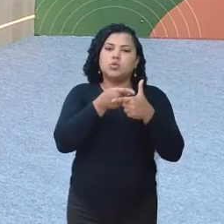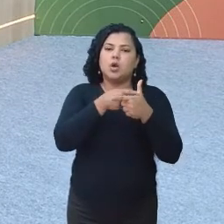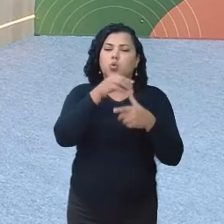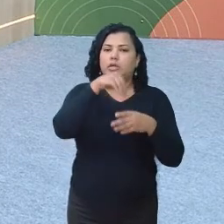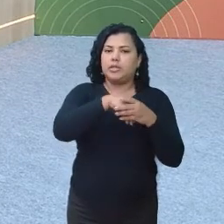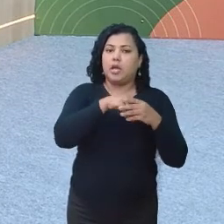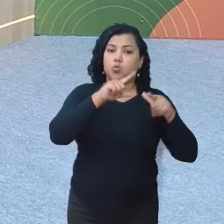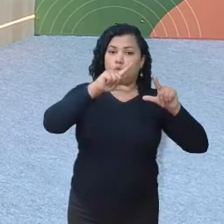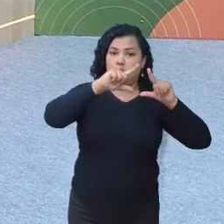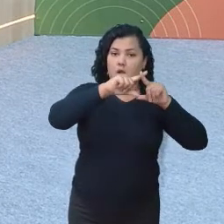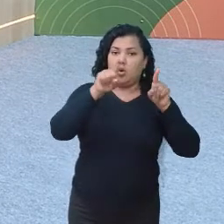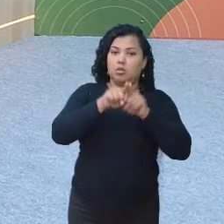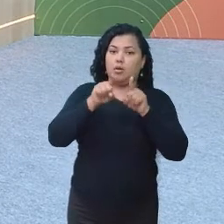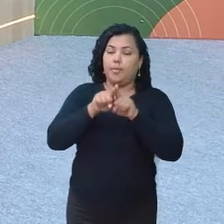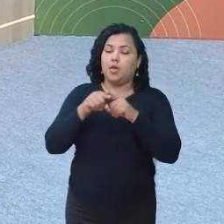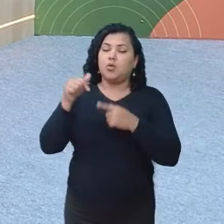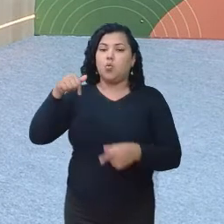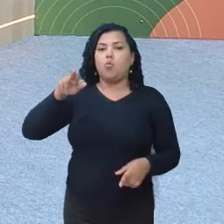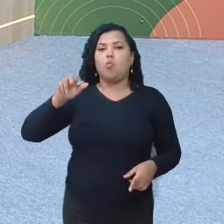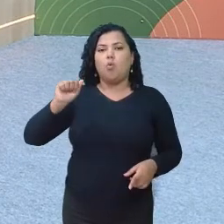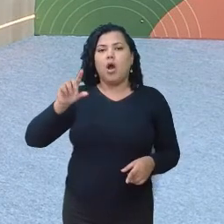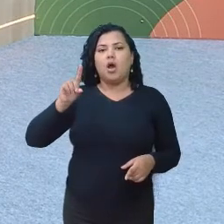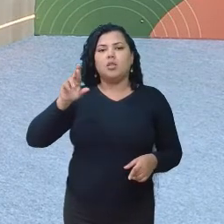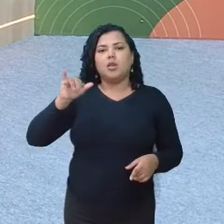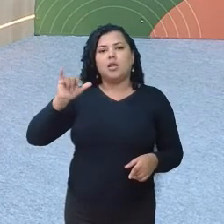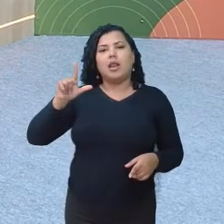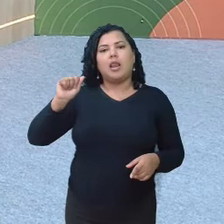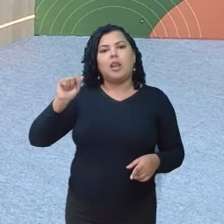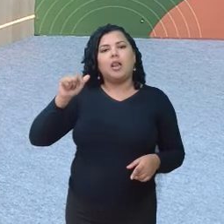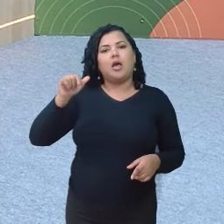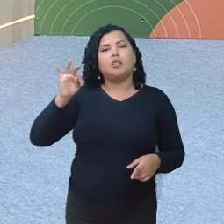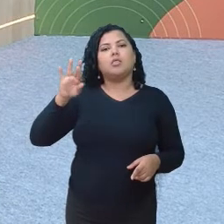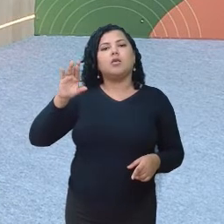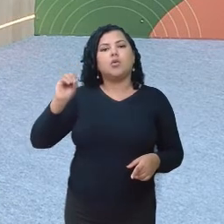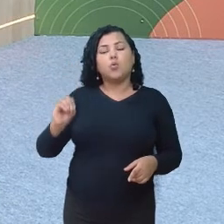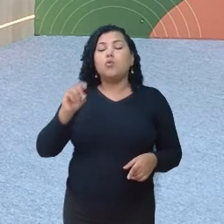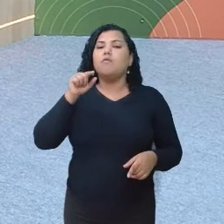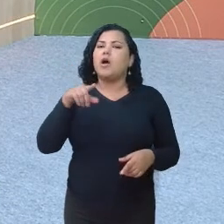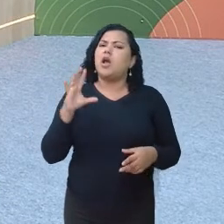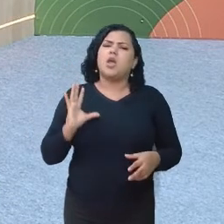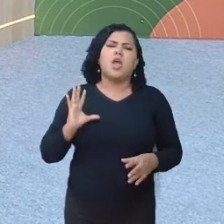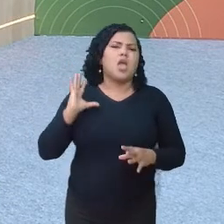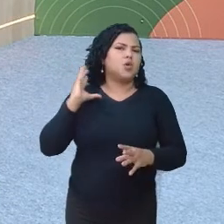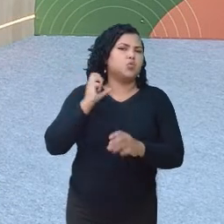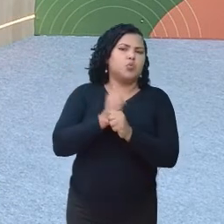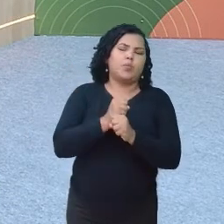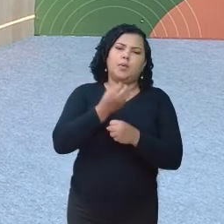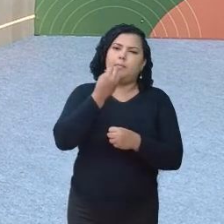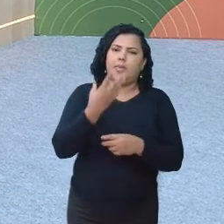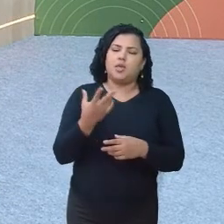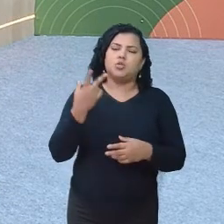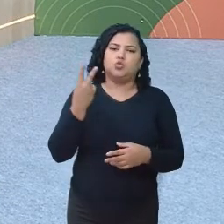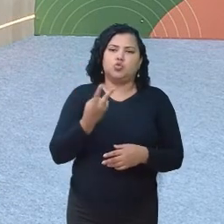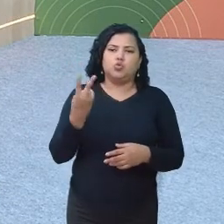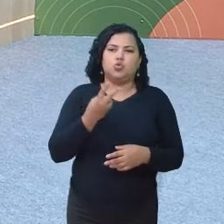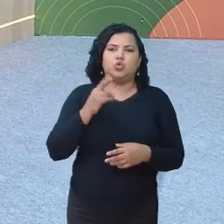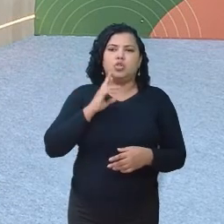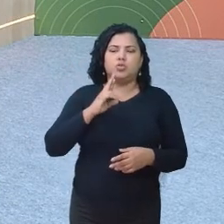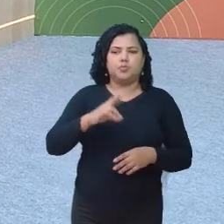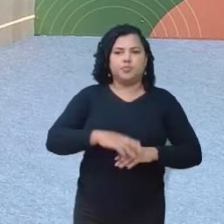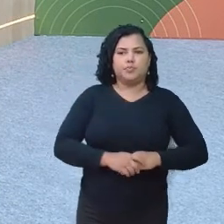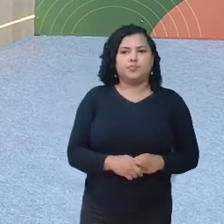vale a pena porque ele vai resumir bem esses dois resultados que a gente acabou de obter, tá